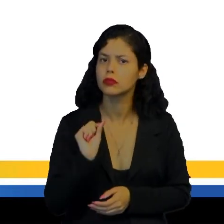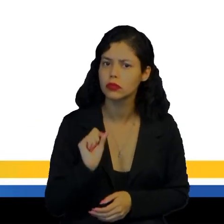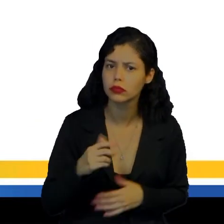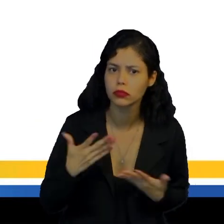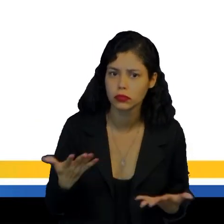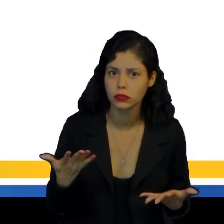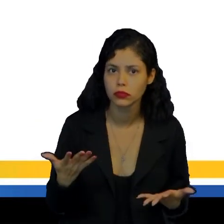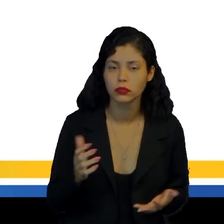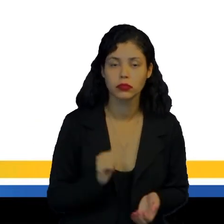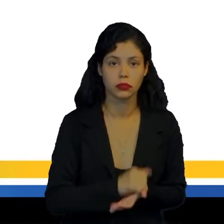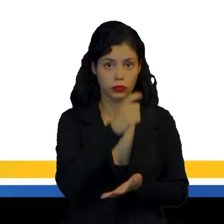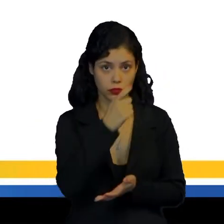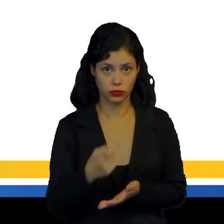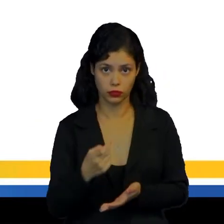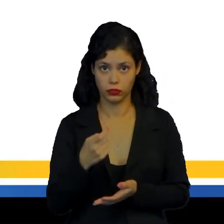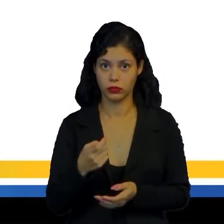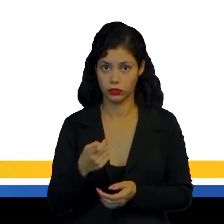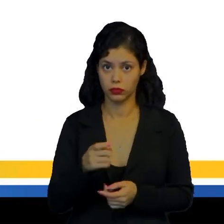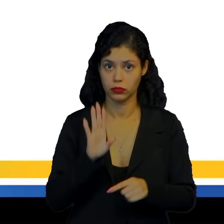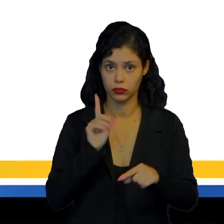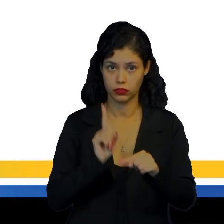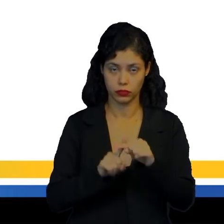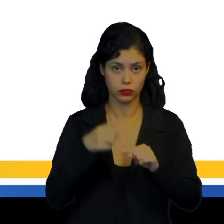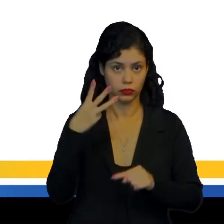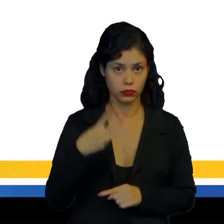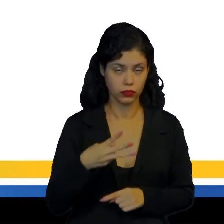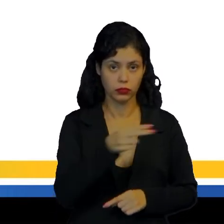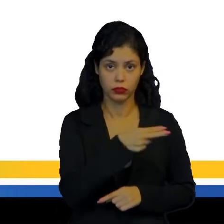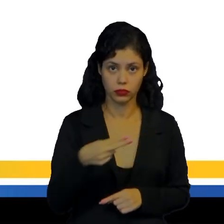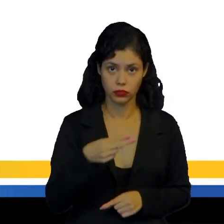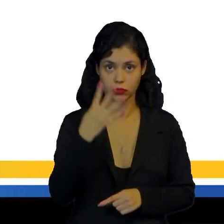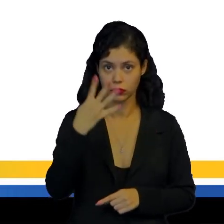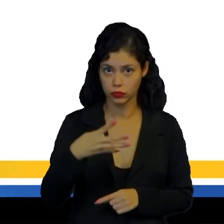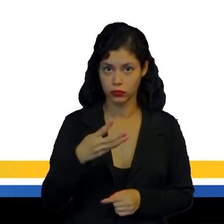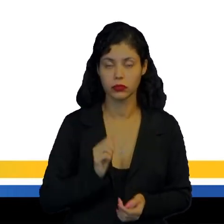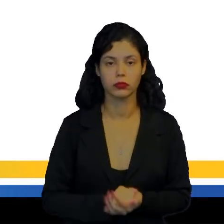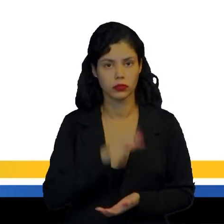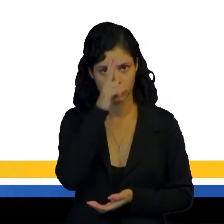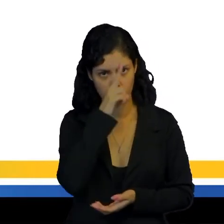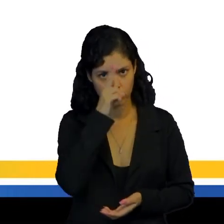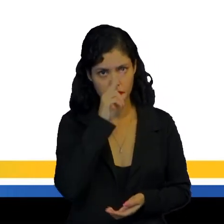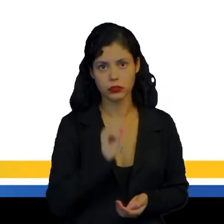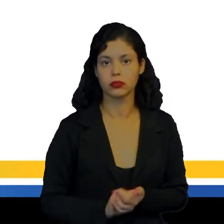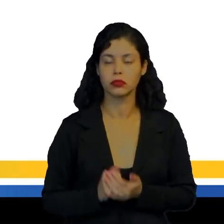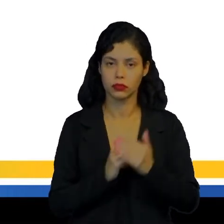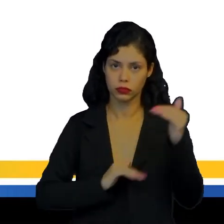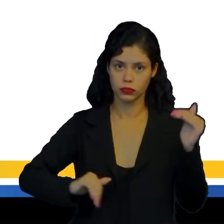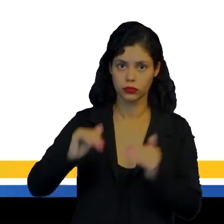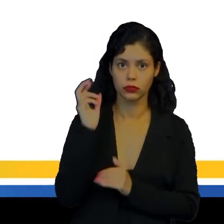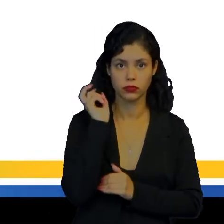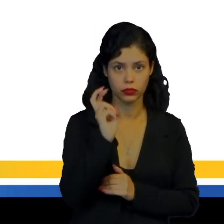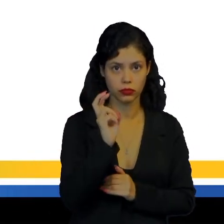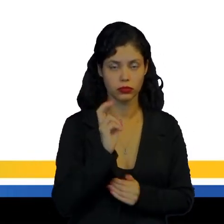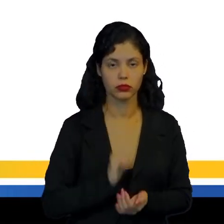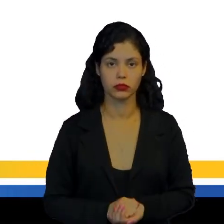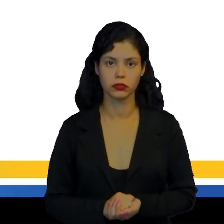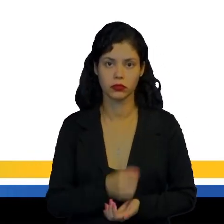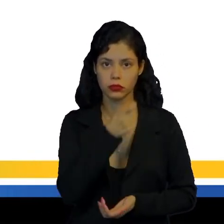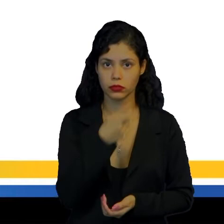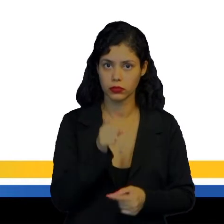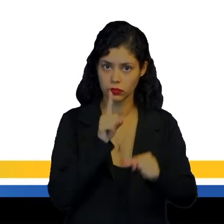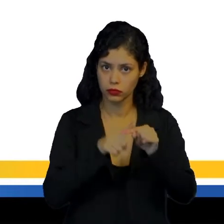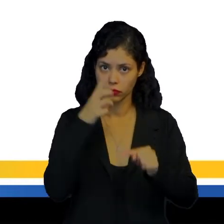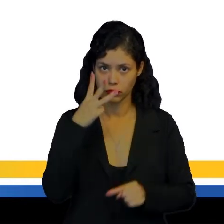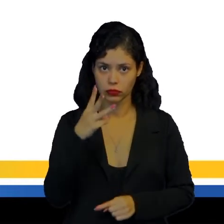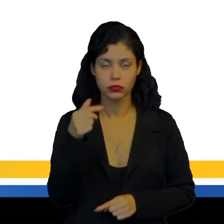quê? X mais 3 igual a 4. O 4, lembrando que é lá do 5, tá? X mais